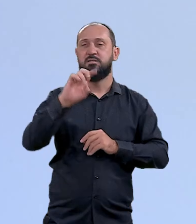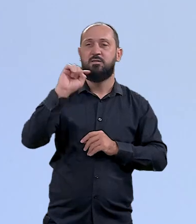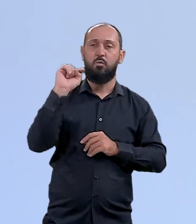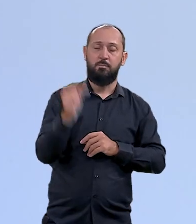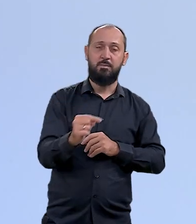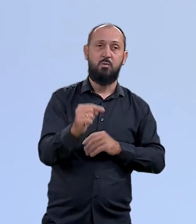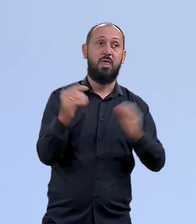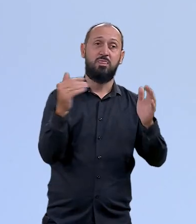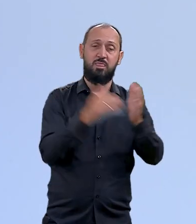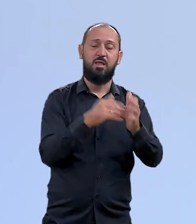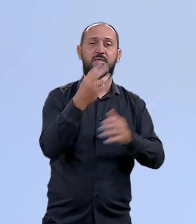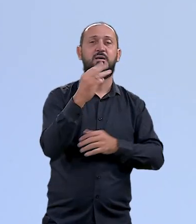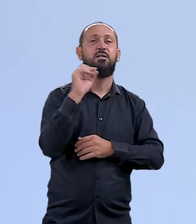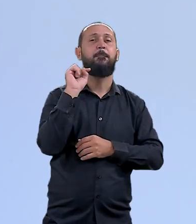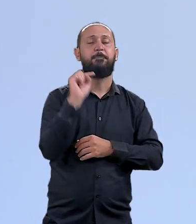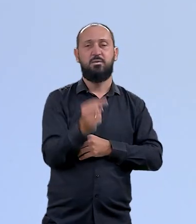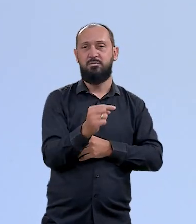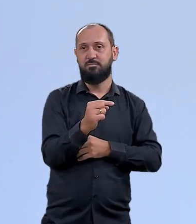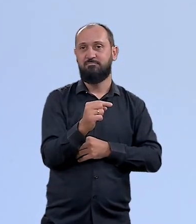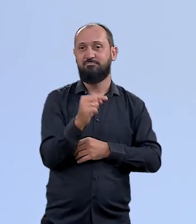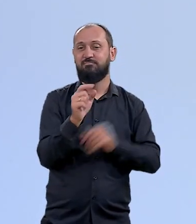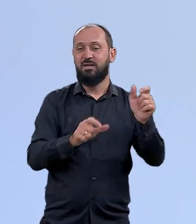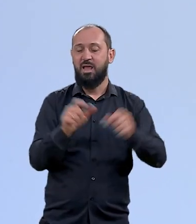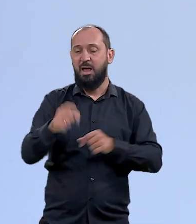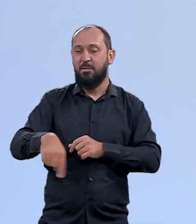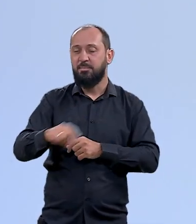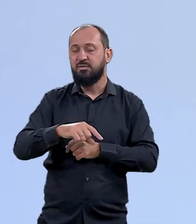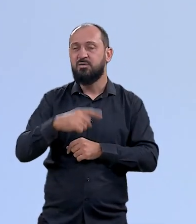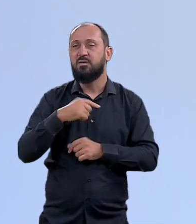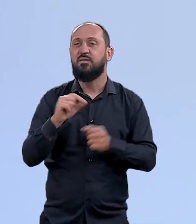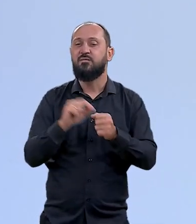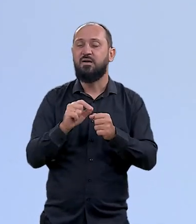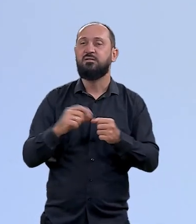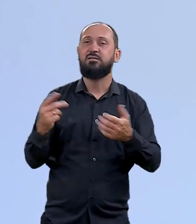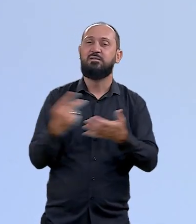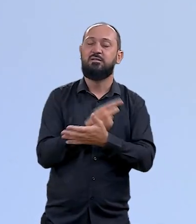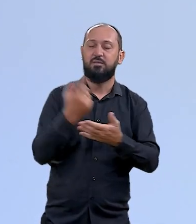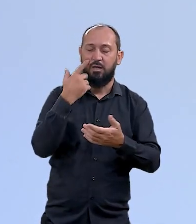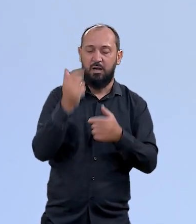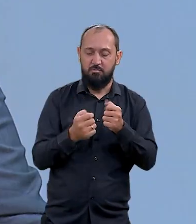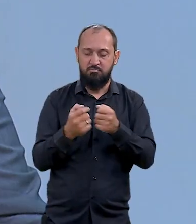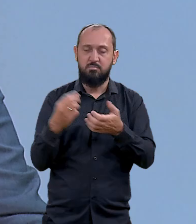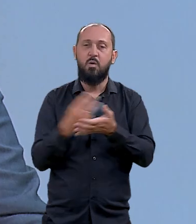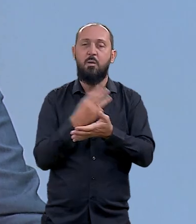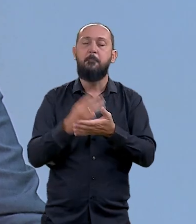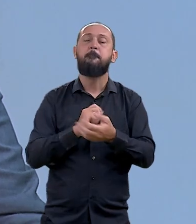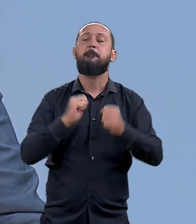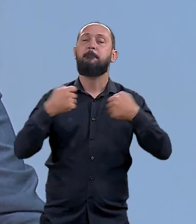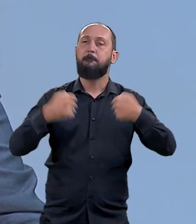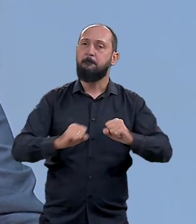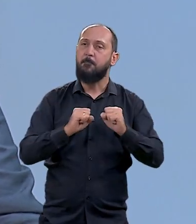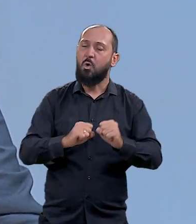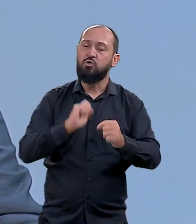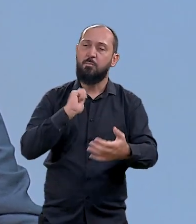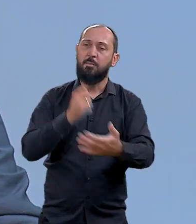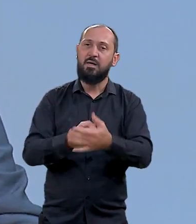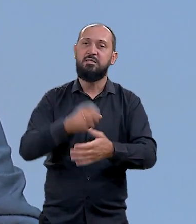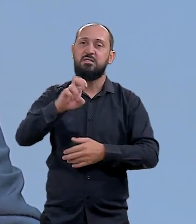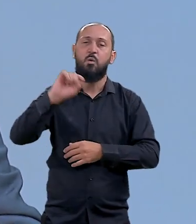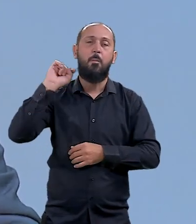ele pode sofrer uma representação eleitoral, ter que constituir advogado e, eventualmente, ser penalizado com multa. Essa